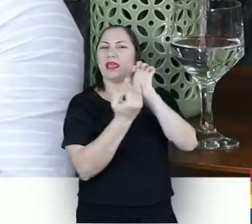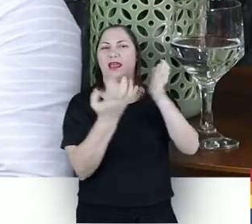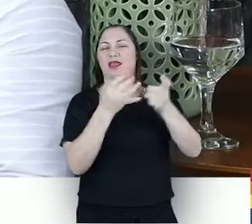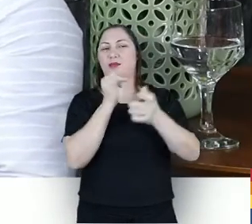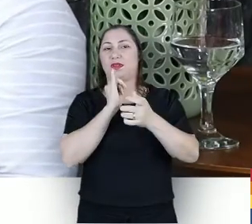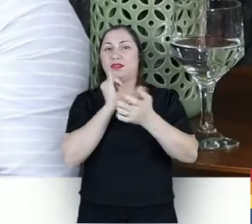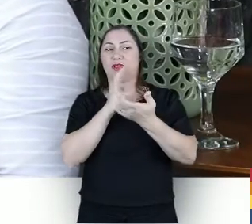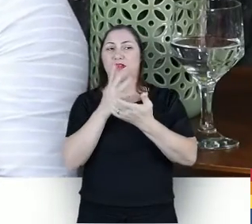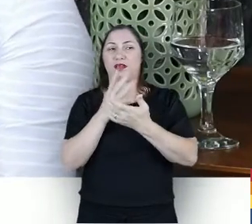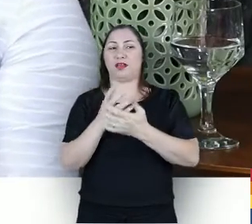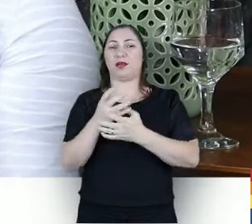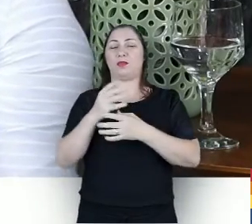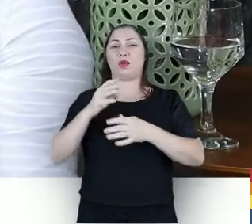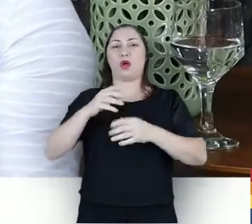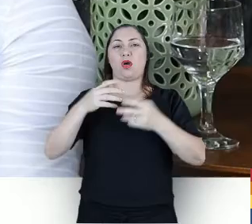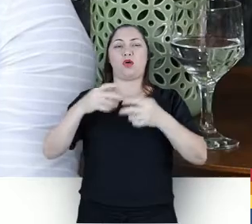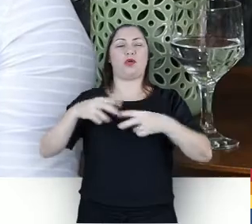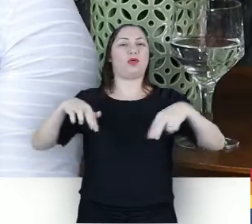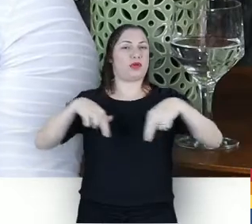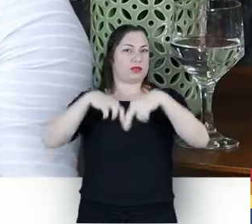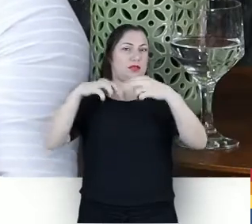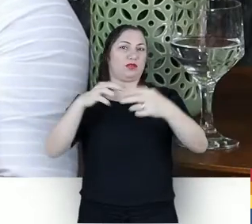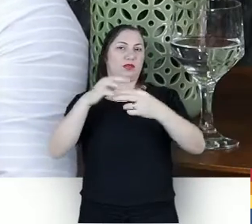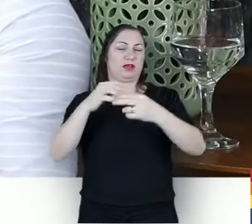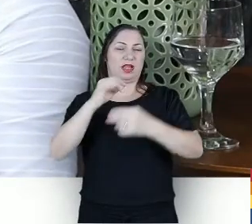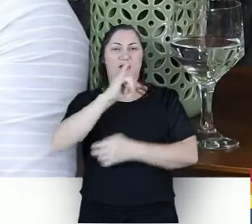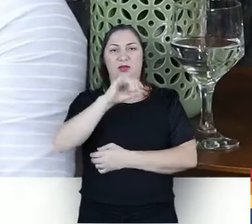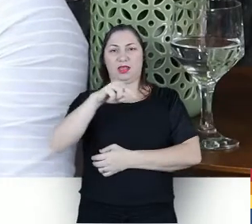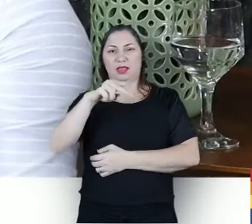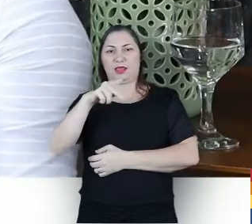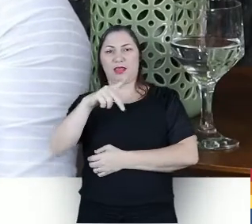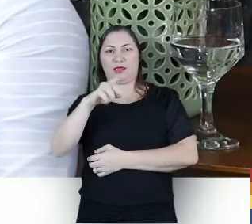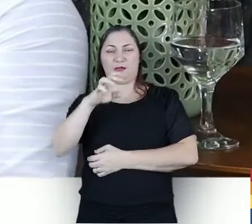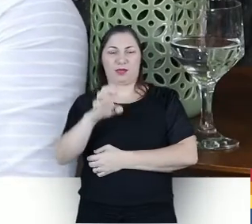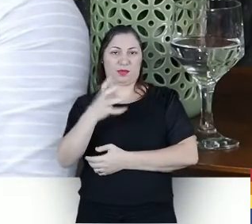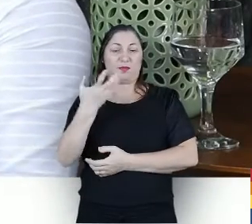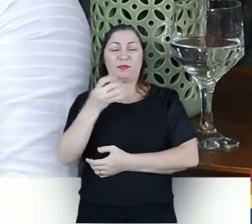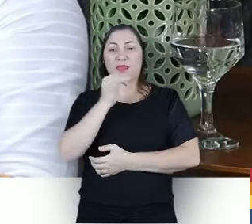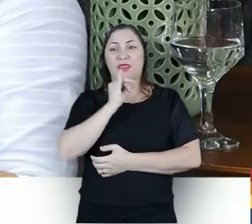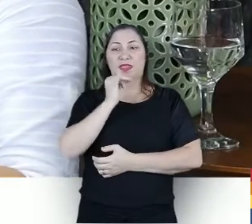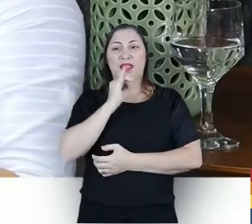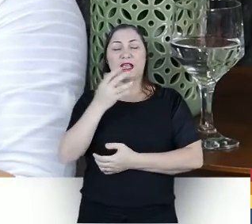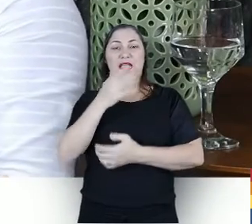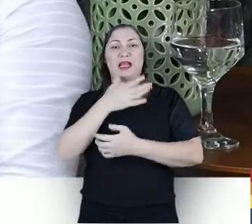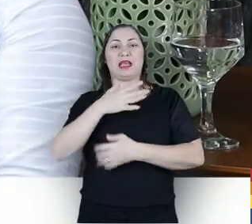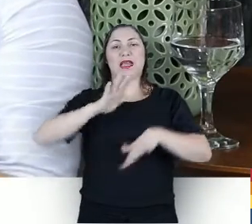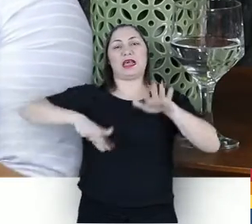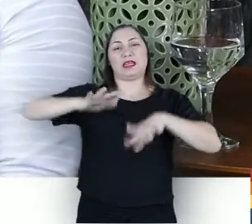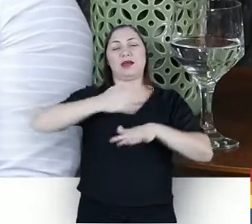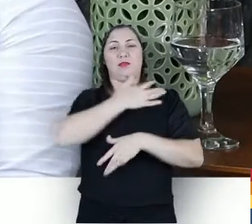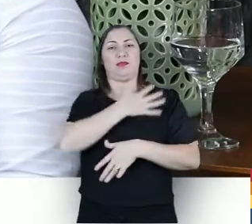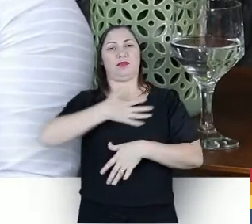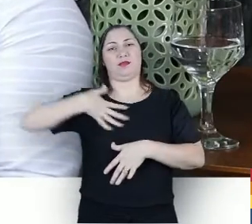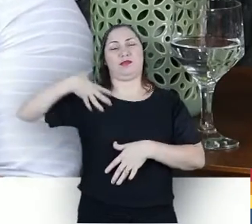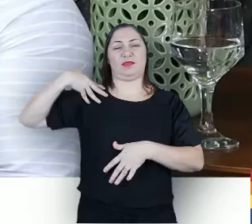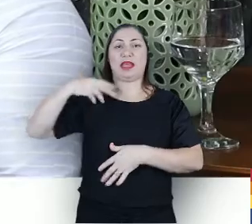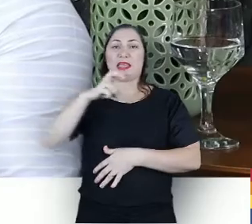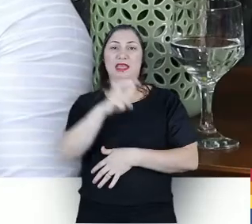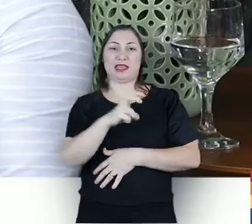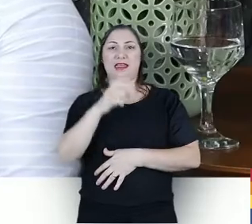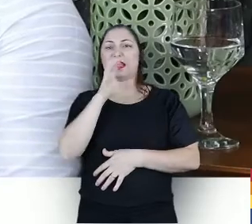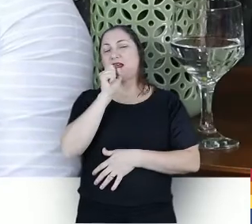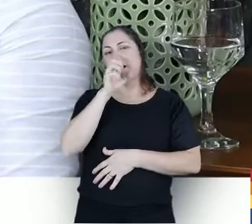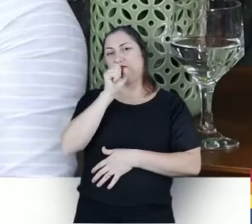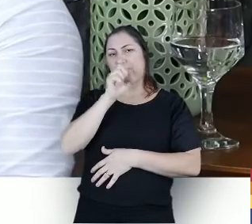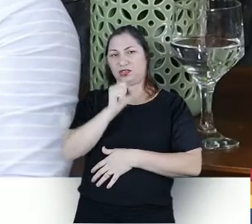então eu trouxe Vem Cacuriá no IP, que é no IEMA Pleno, né? E o tambor de crioula recebeu o nome do prédio, que é um